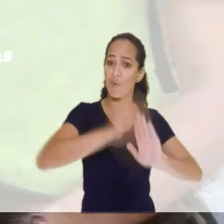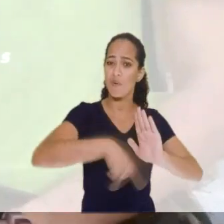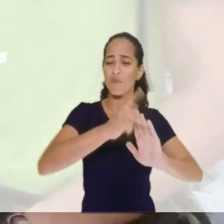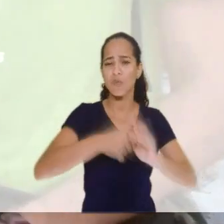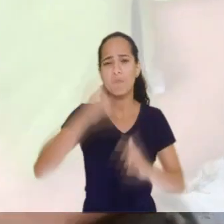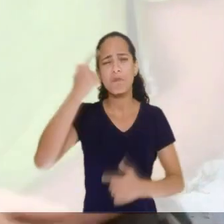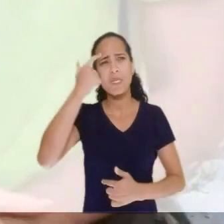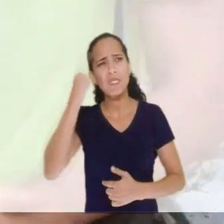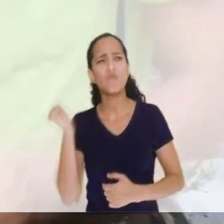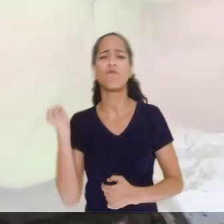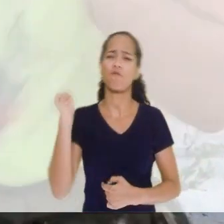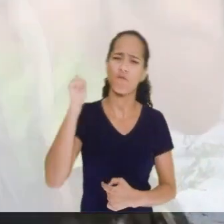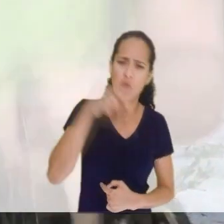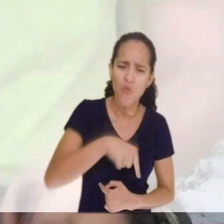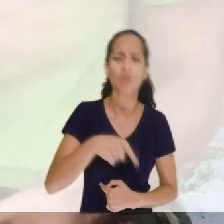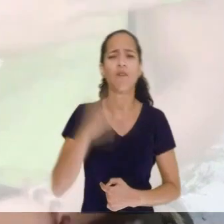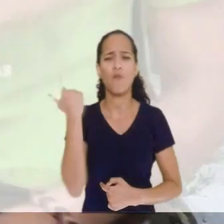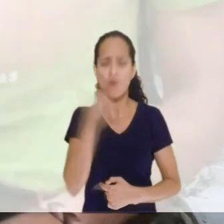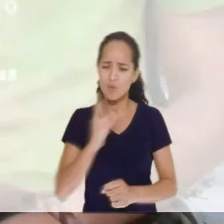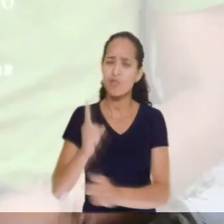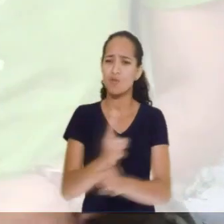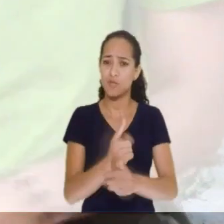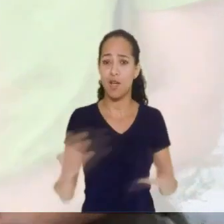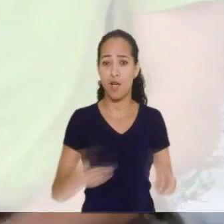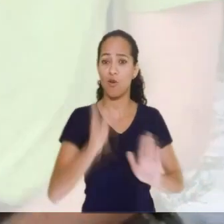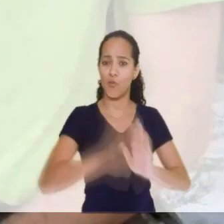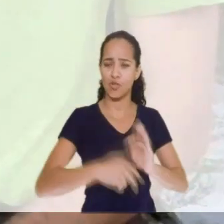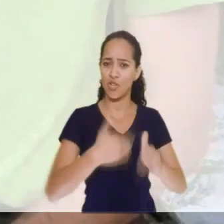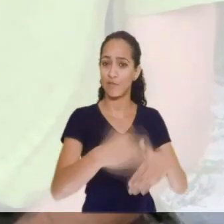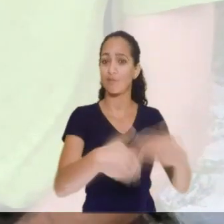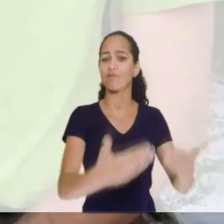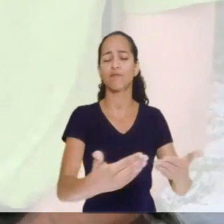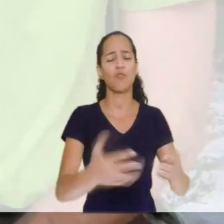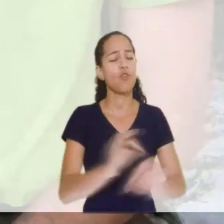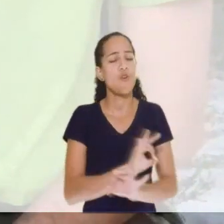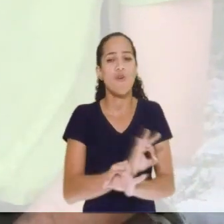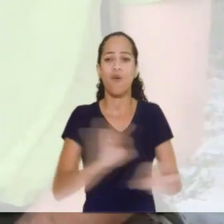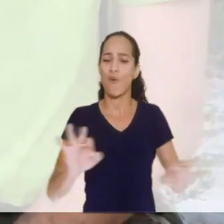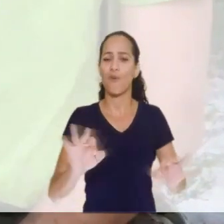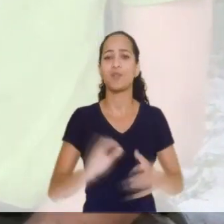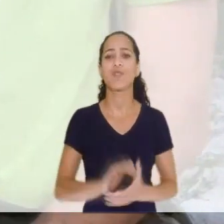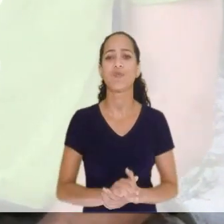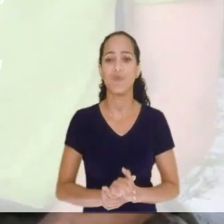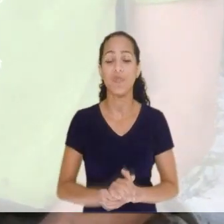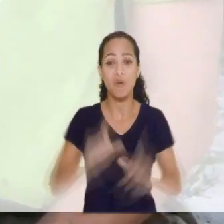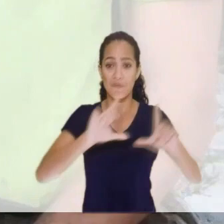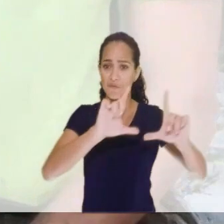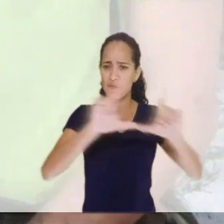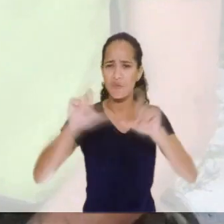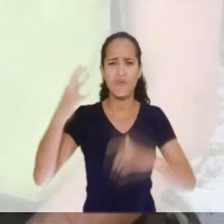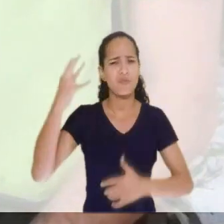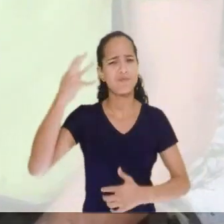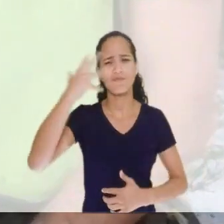vou voltar lá e vou fotografar esse bicho, vou encontrar ele, mesmo que agora o projeto já tá na metade, foi sensacional. Né? Nossa. E fotografou e as fotos